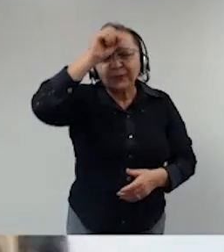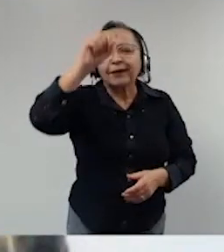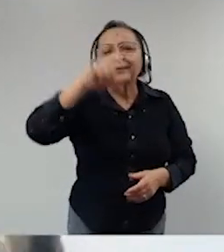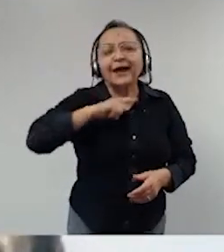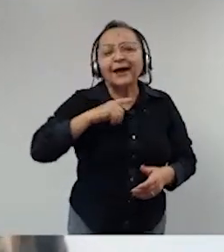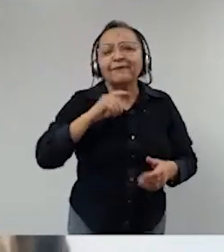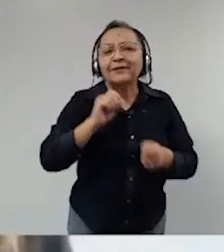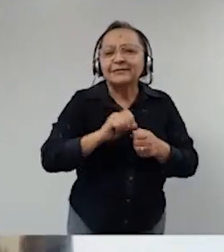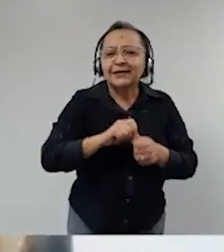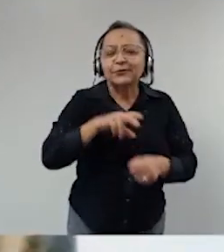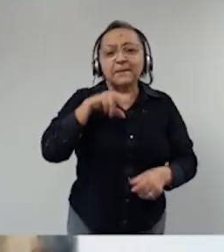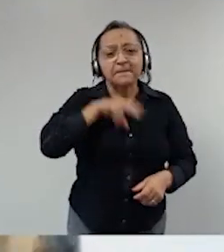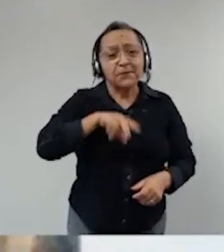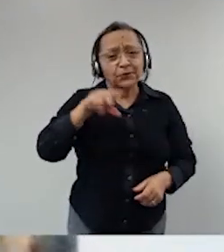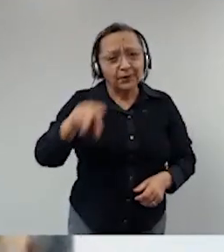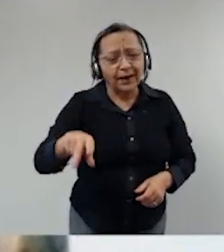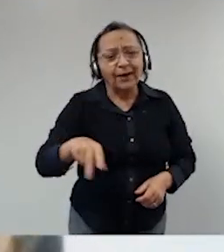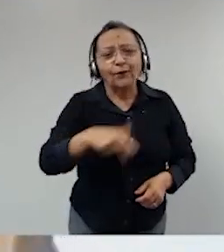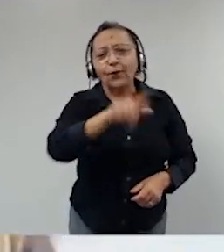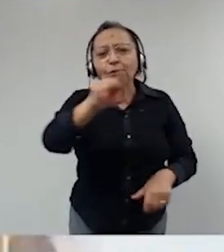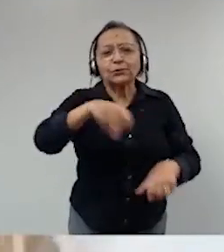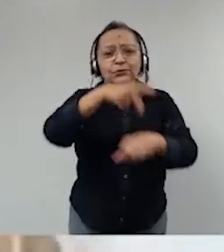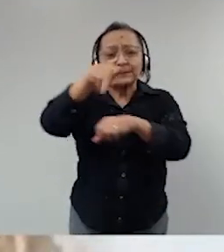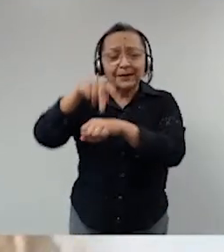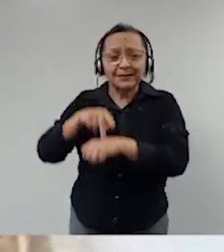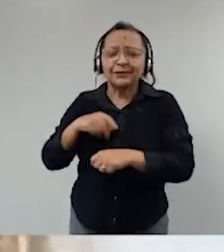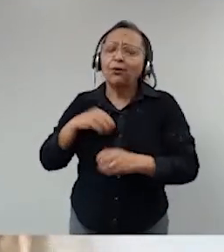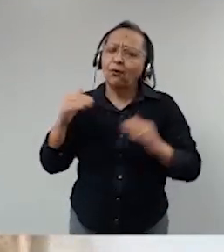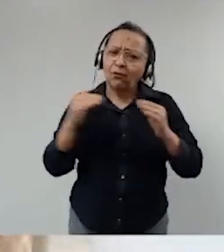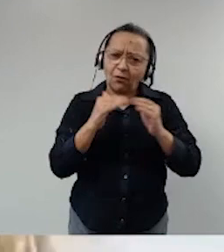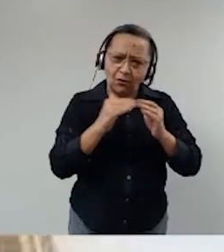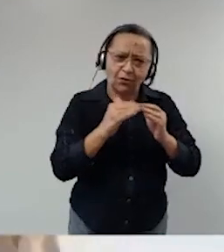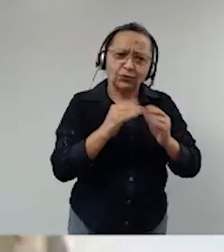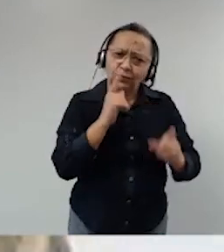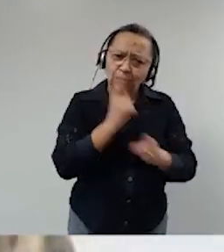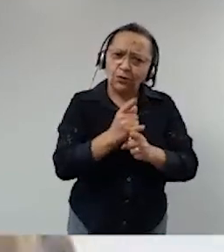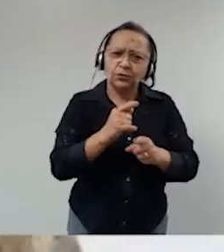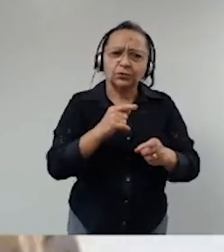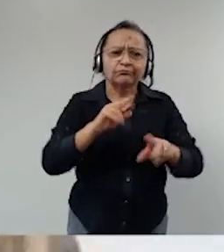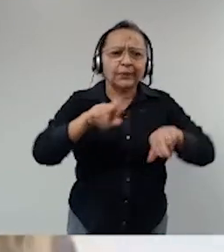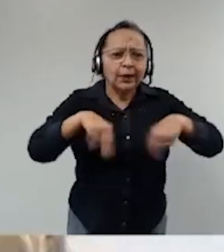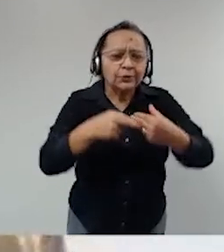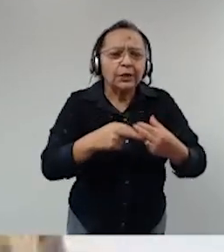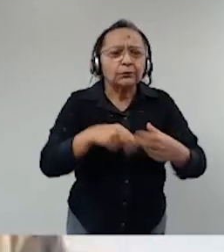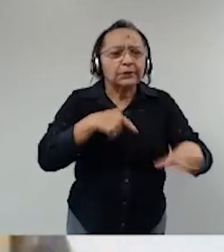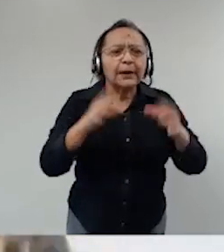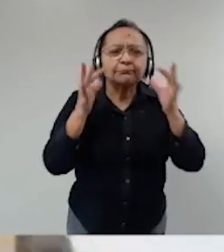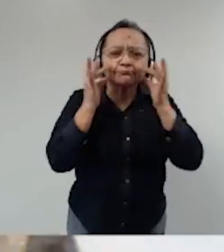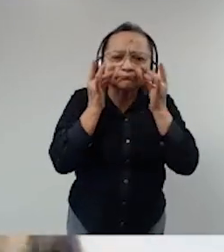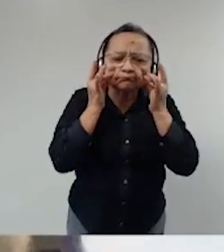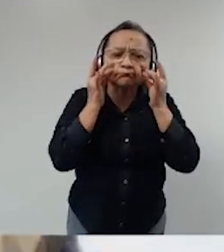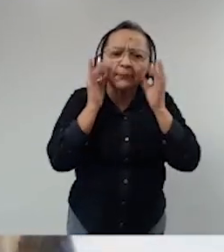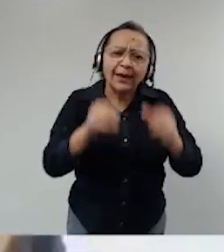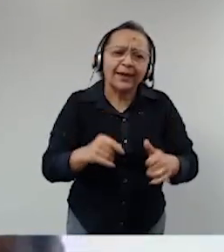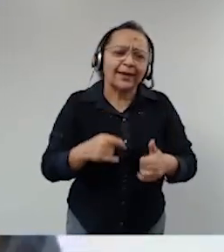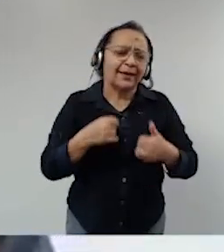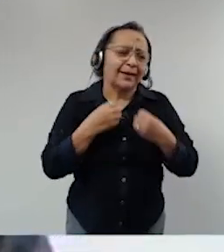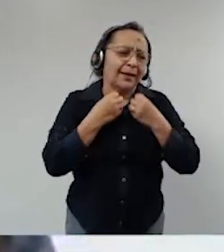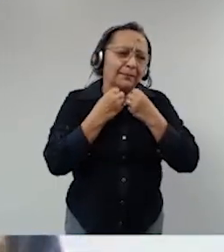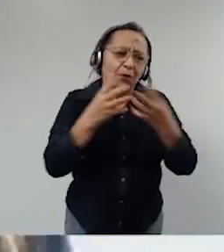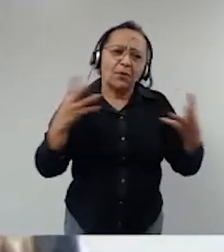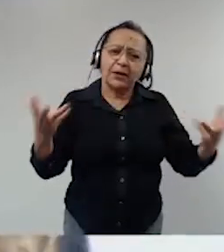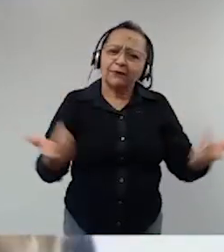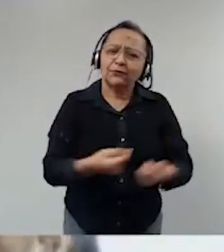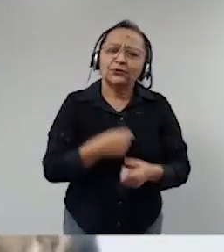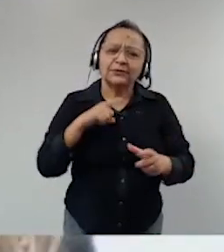feito. Eu concordo plenamente que o olho no olho é um diferencial, mas eu acho que a gente vai ter que começar a trabalhar de outra